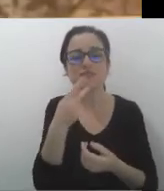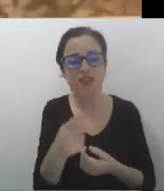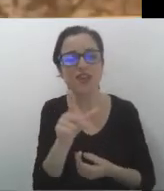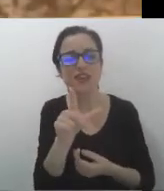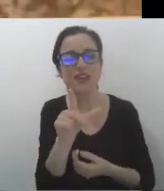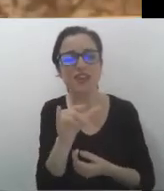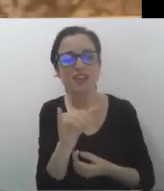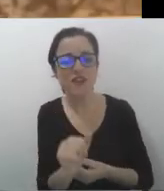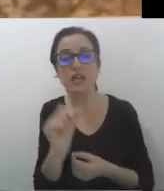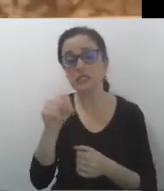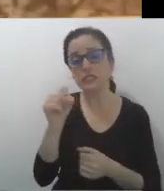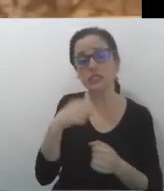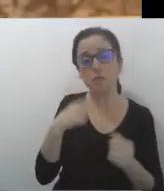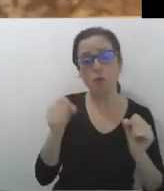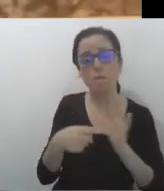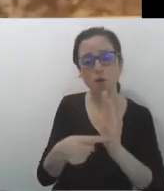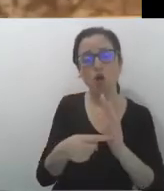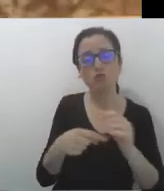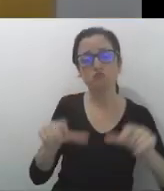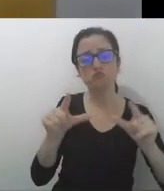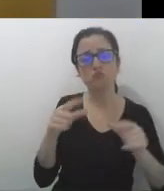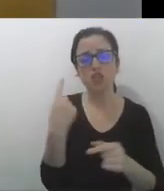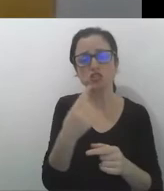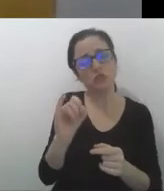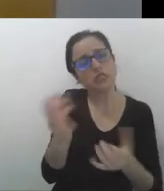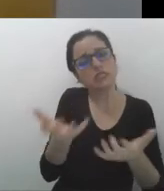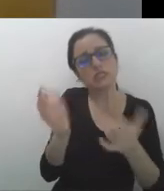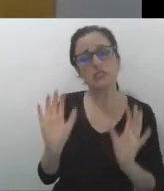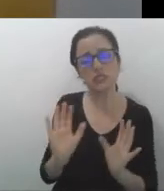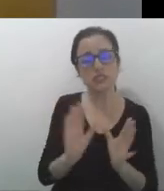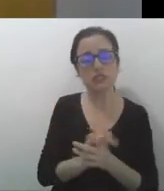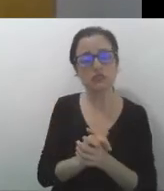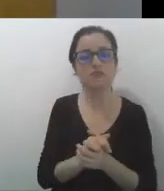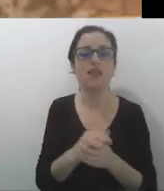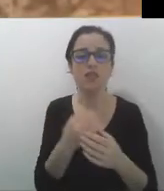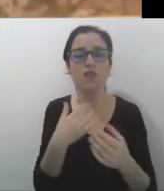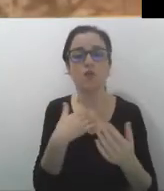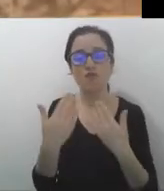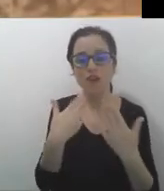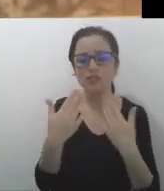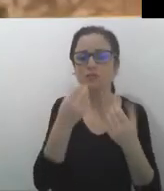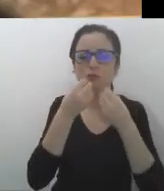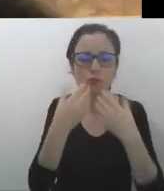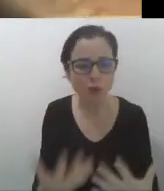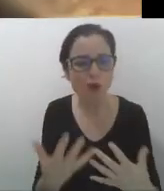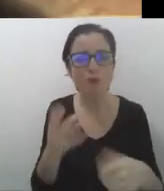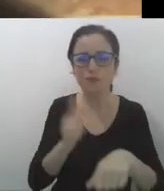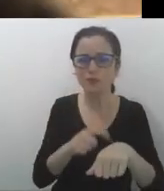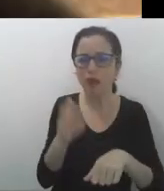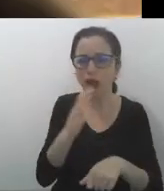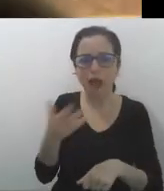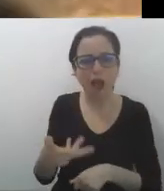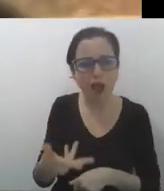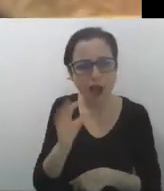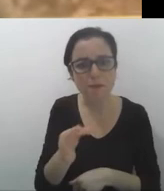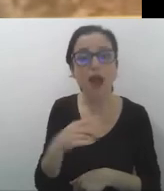pode mostrar, compartilha com a gente. Tá bom. É, eu até, bom, quando a conversa está boa, o tempo passa muito rápido, a gente